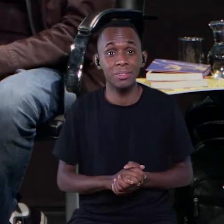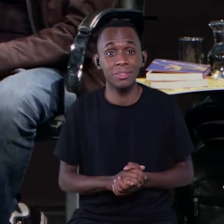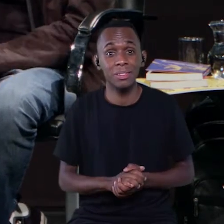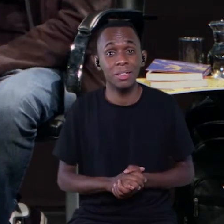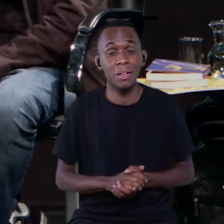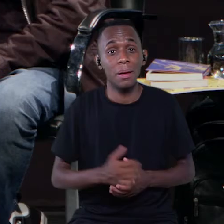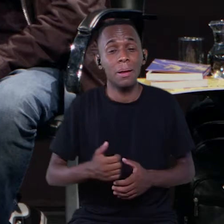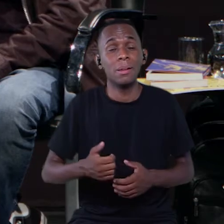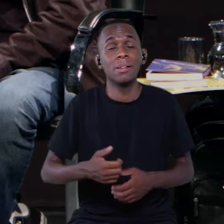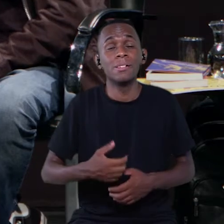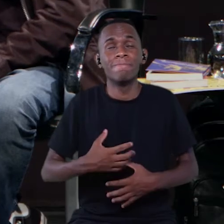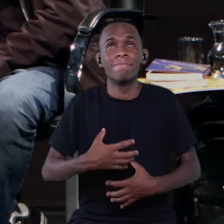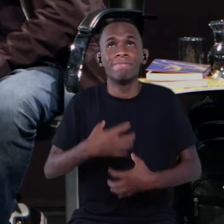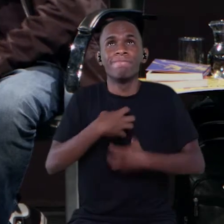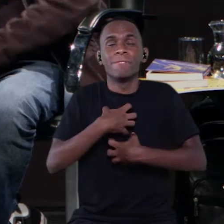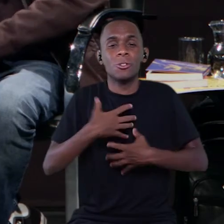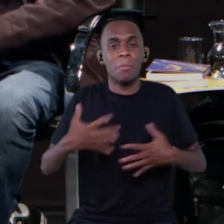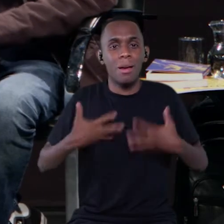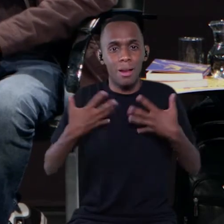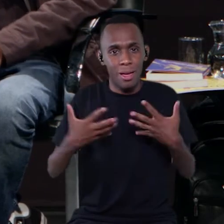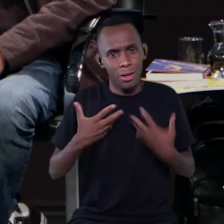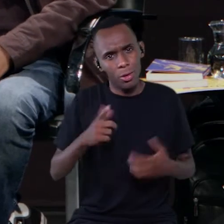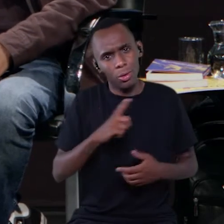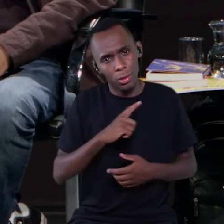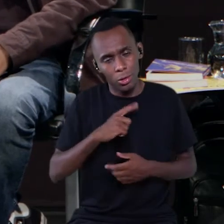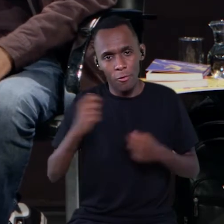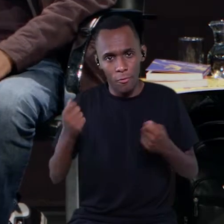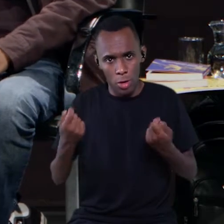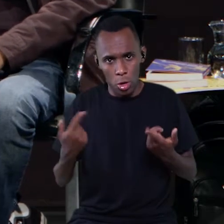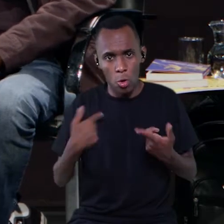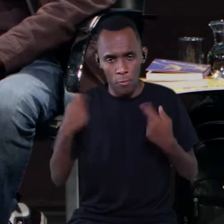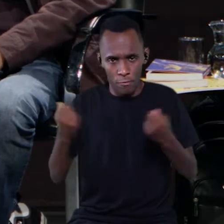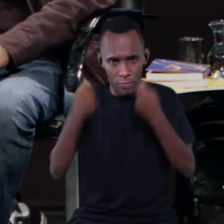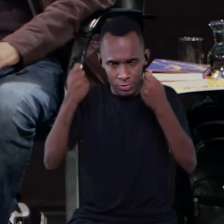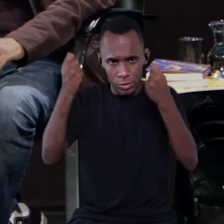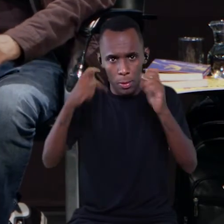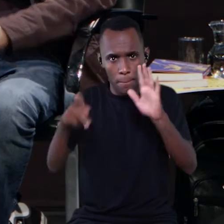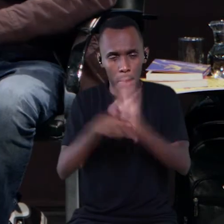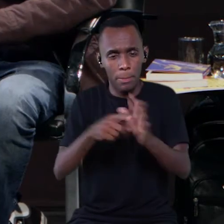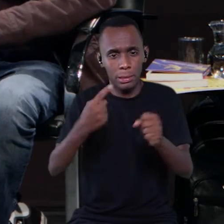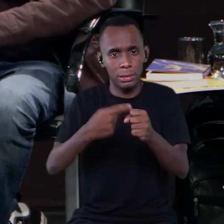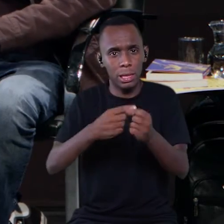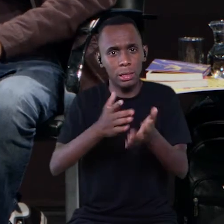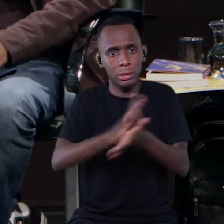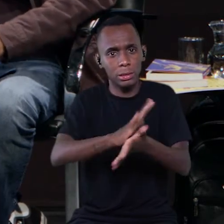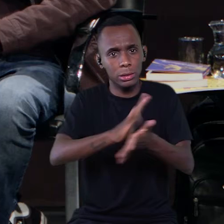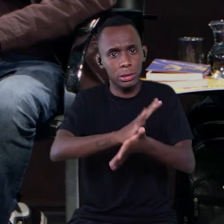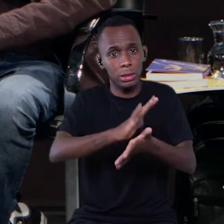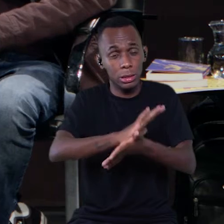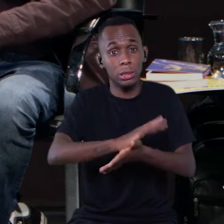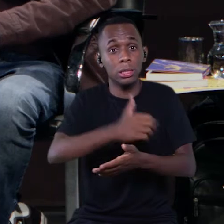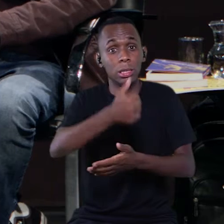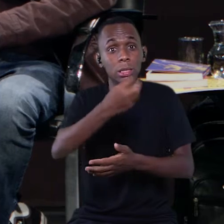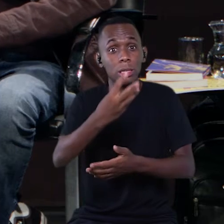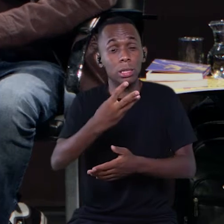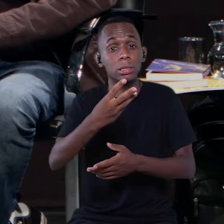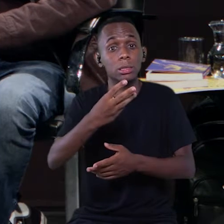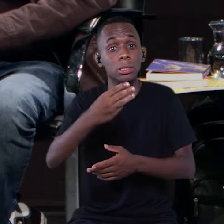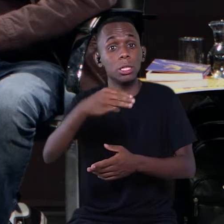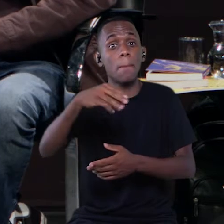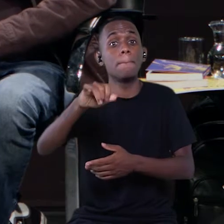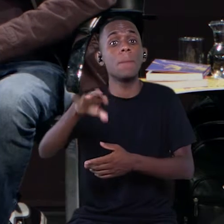deixar, manifestar a alegria que eu tenho, eu fiz o Festival Literário de Araxá totalmente, no dia 13 de maio,